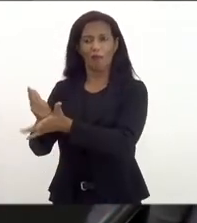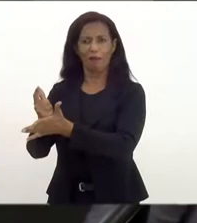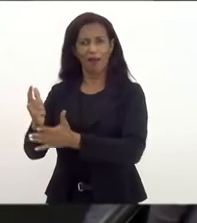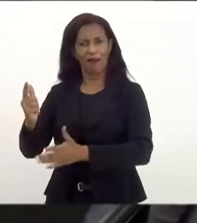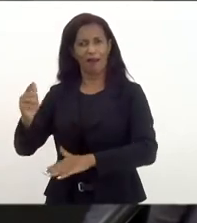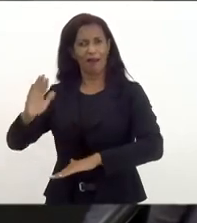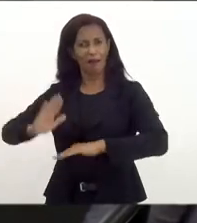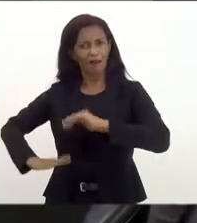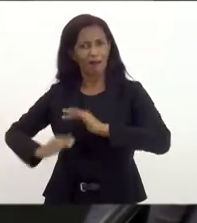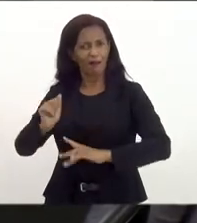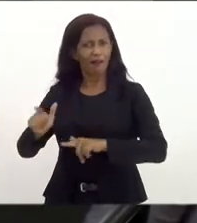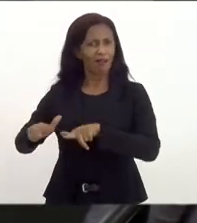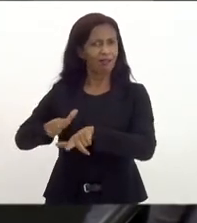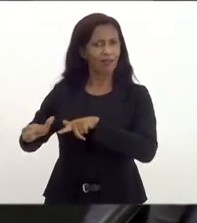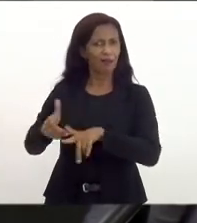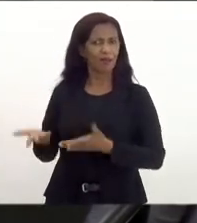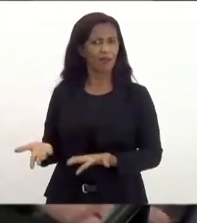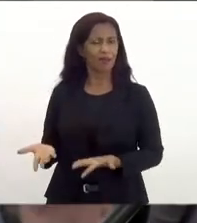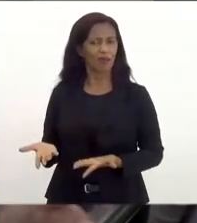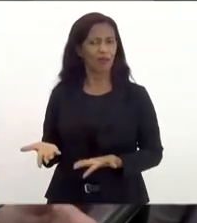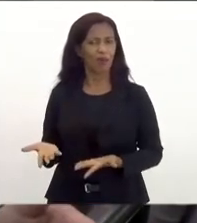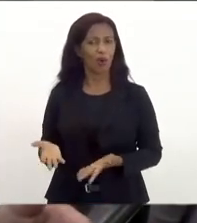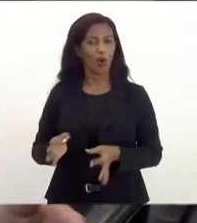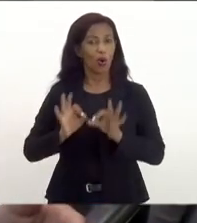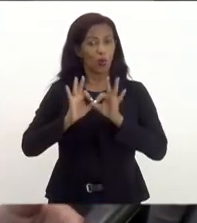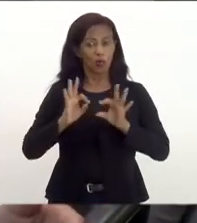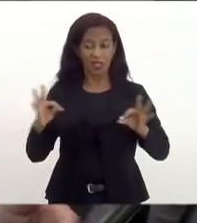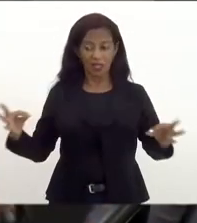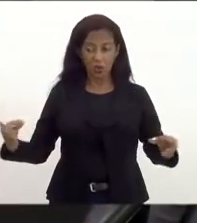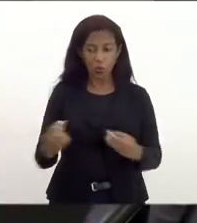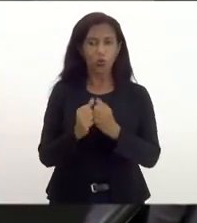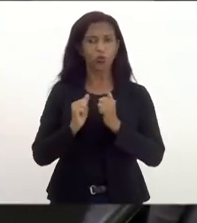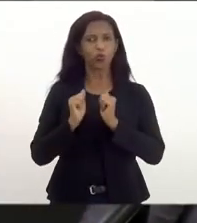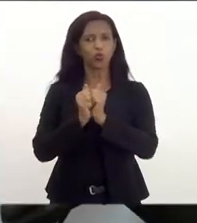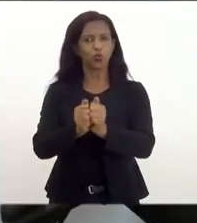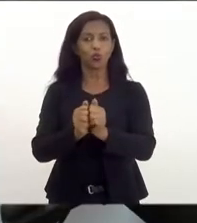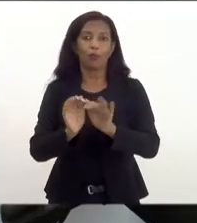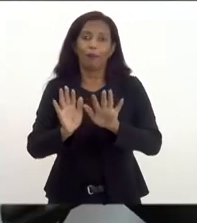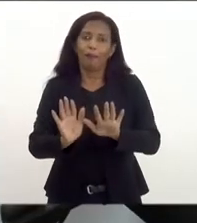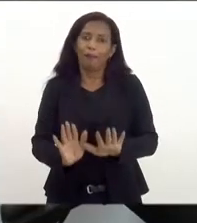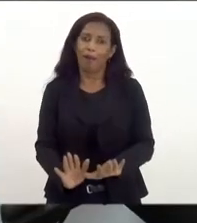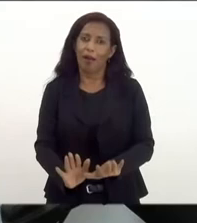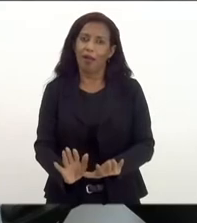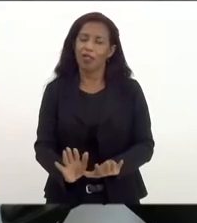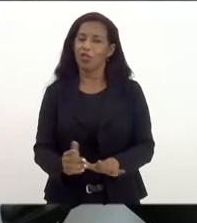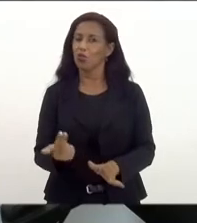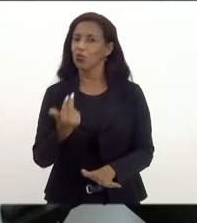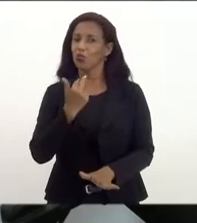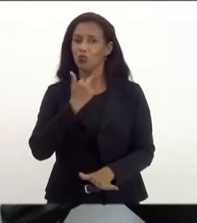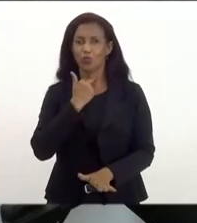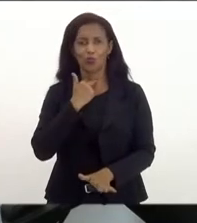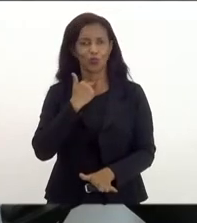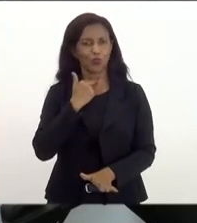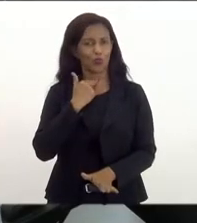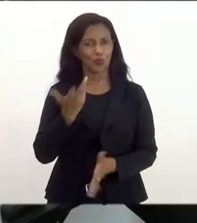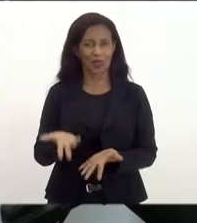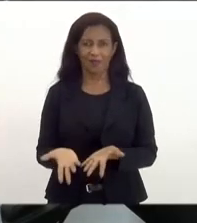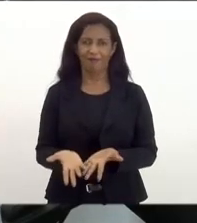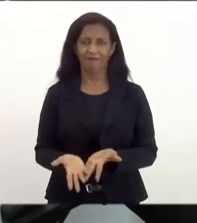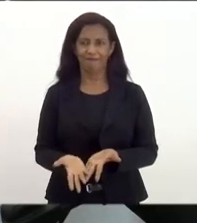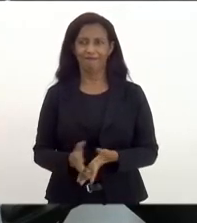servidor é o ideal que a gente conseguir fazer tudo ao mesmo tempo mas o bolso do contribuinte é